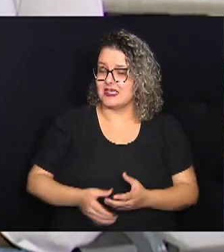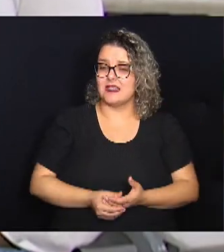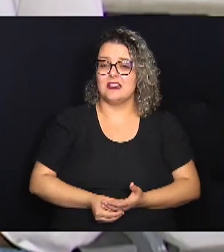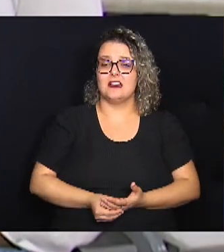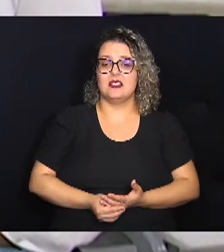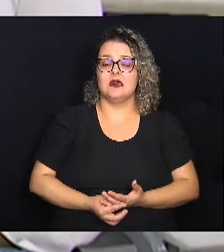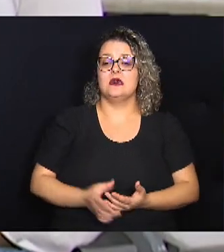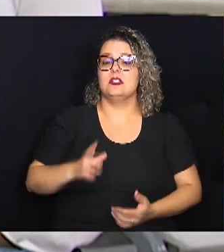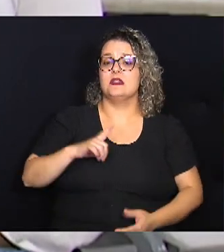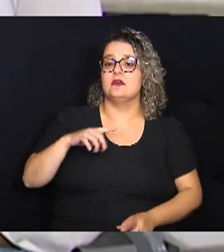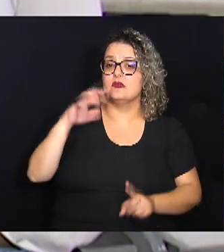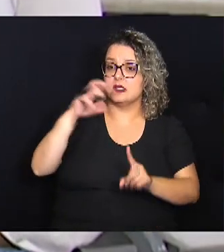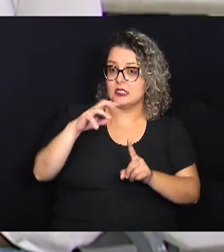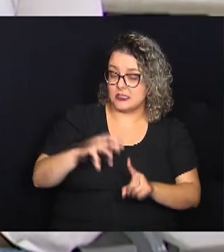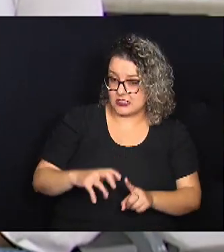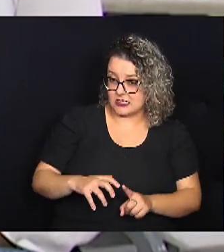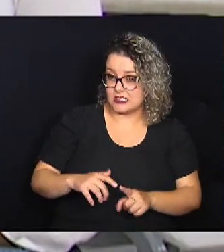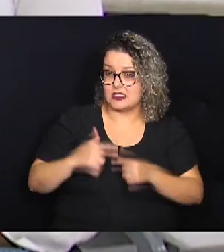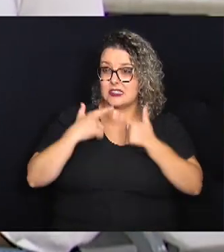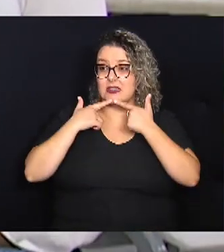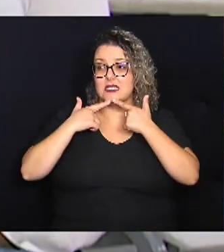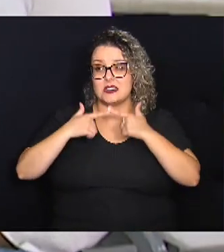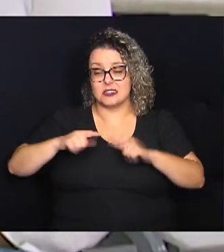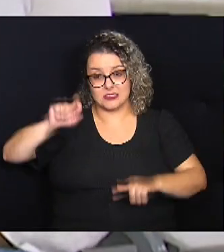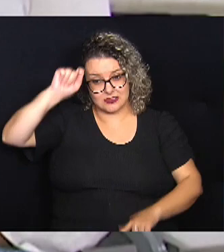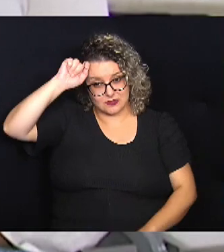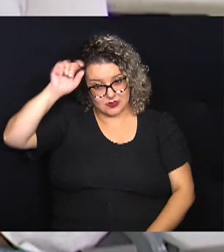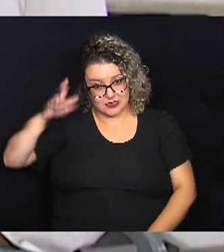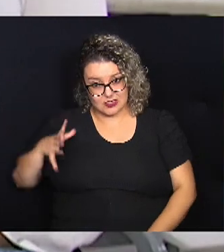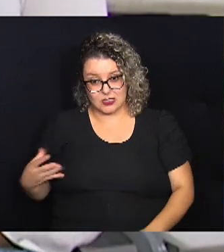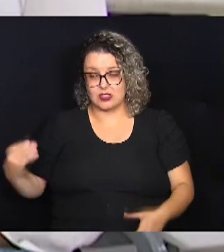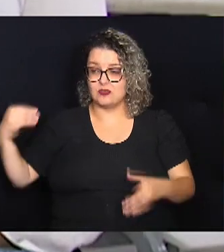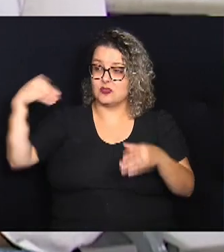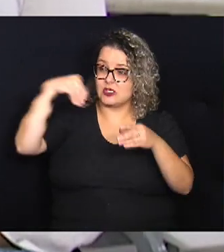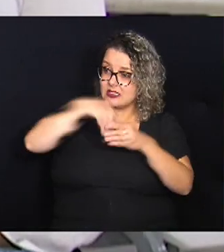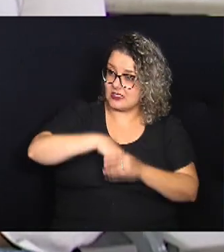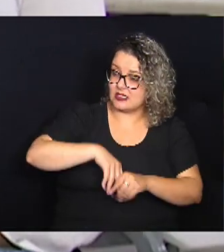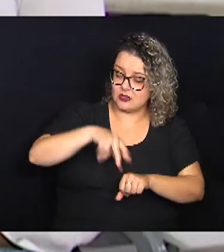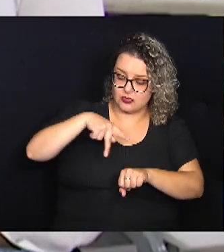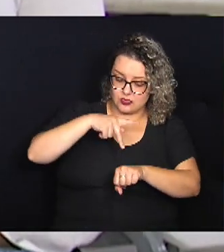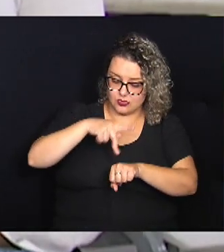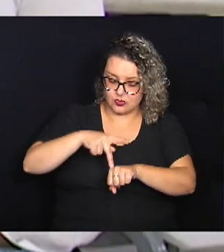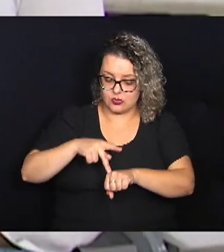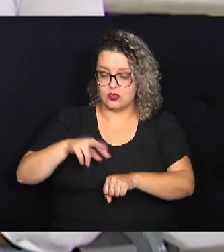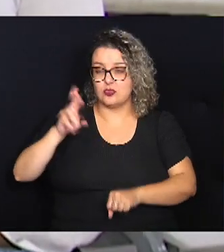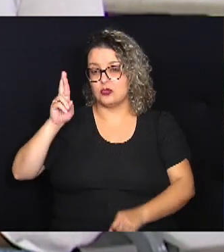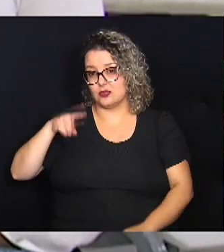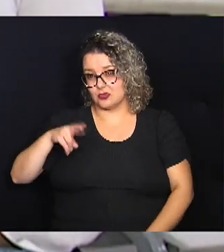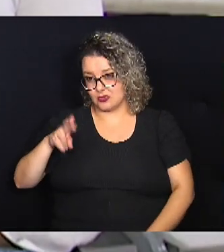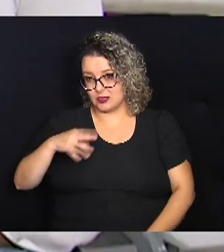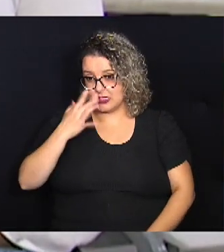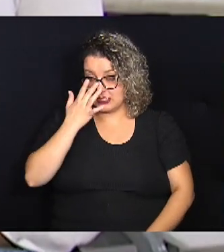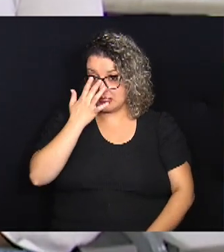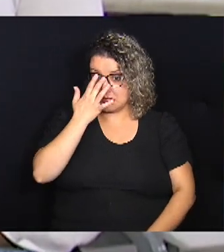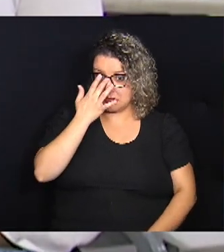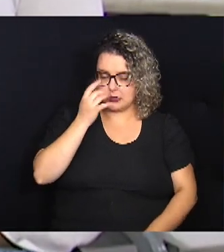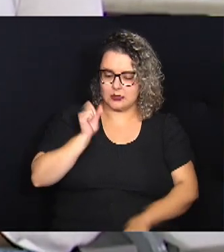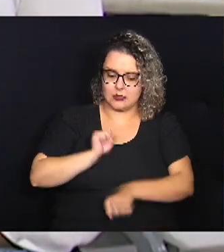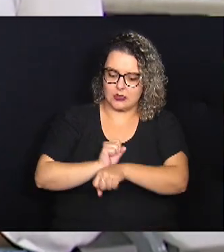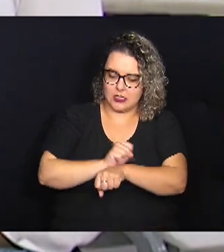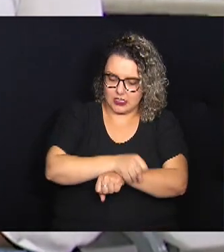o impacto das línguas africanas, que também adentraram o país por conta da